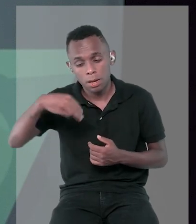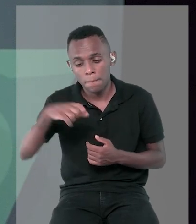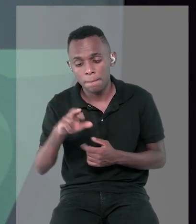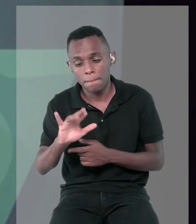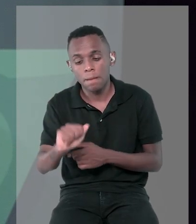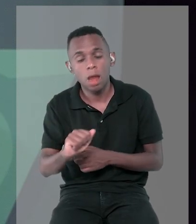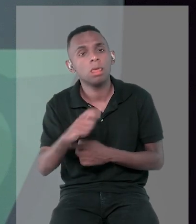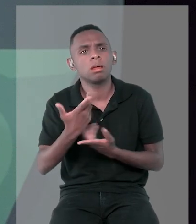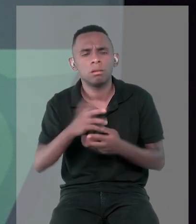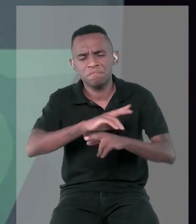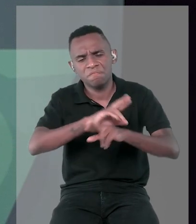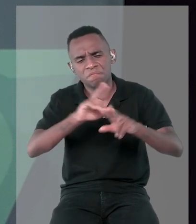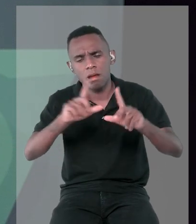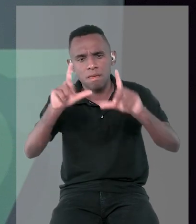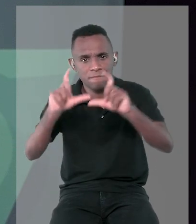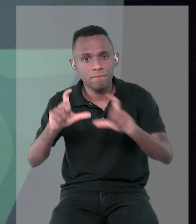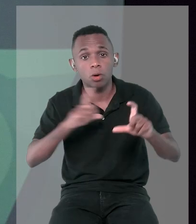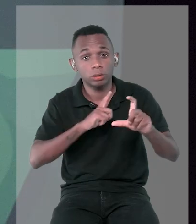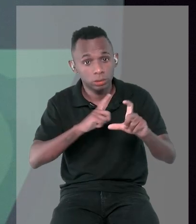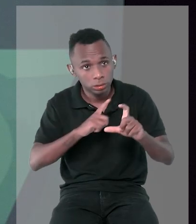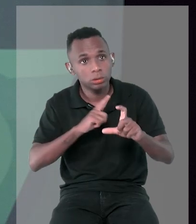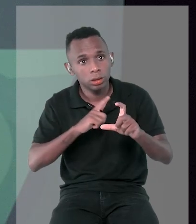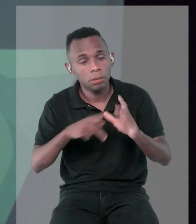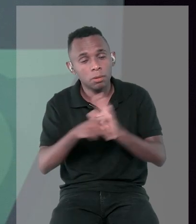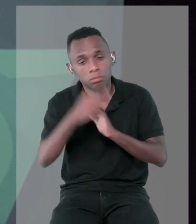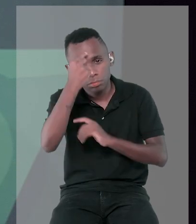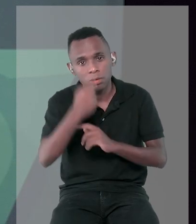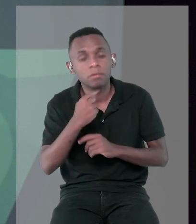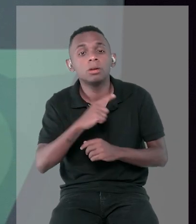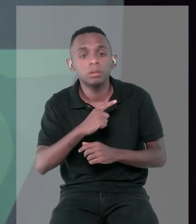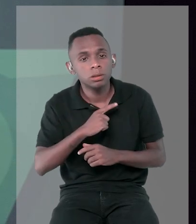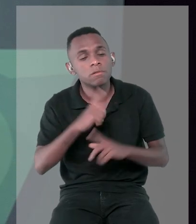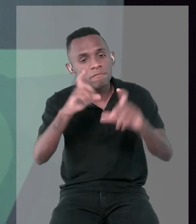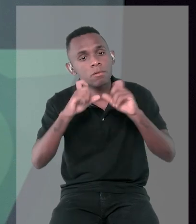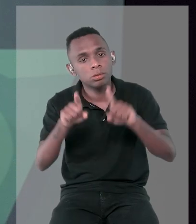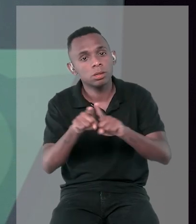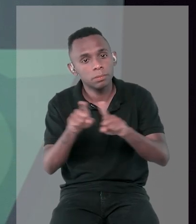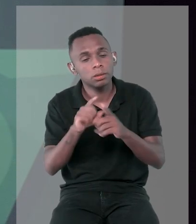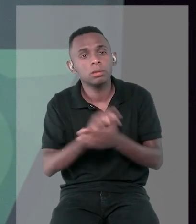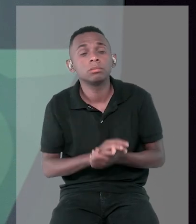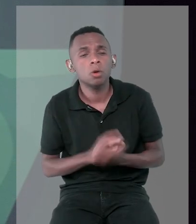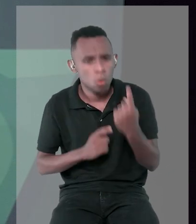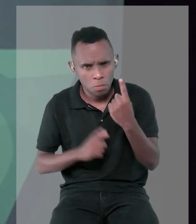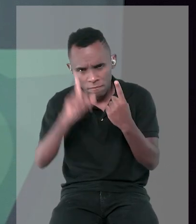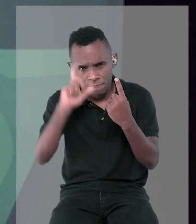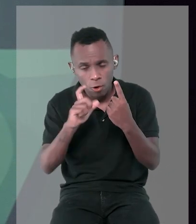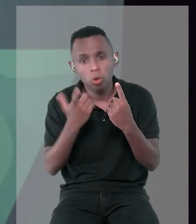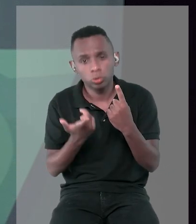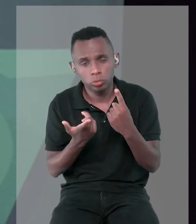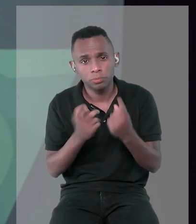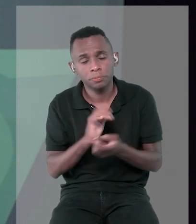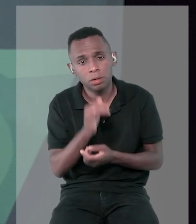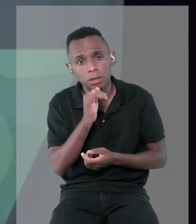Teles, há várias fotos dela, inclusive na fotobiografia. E, numa